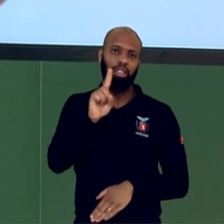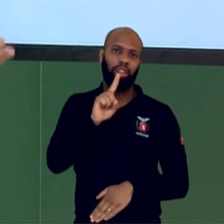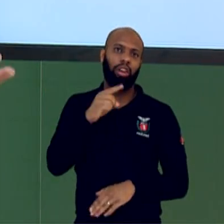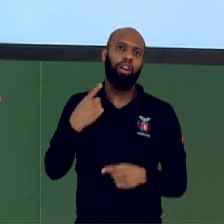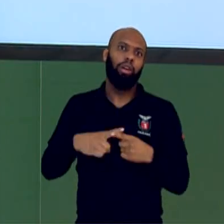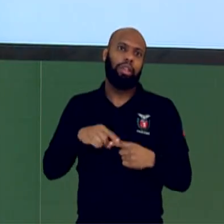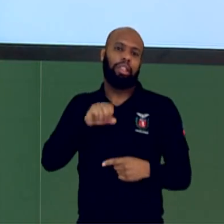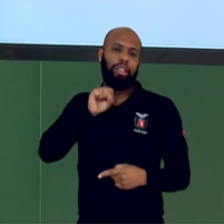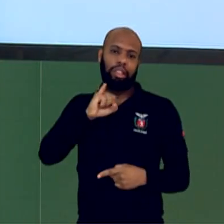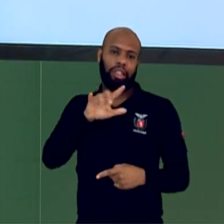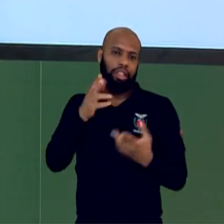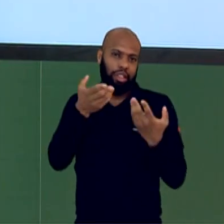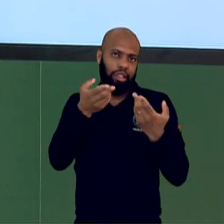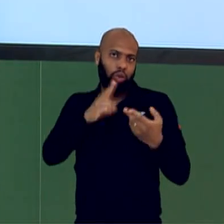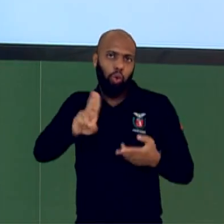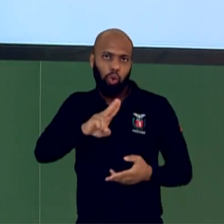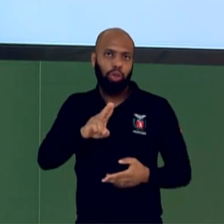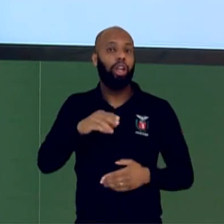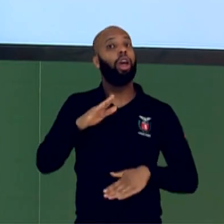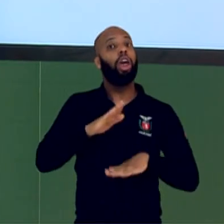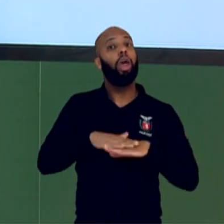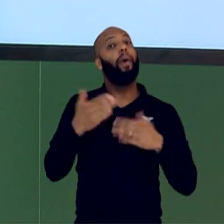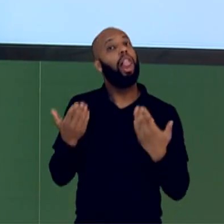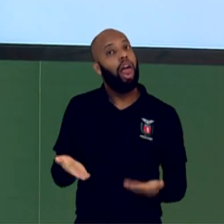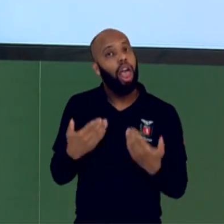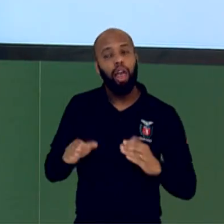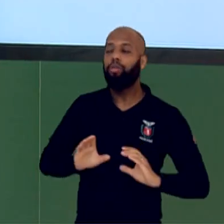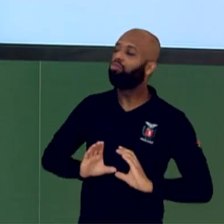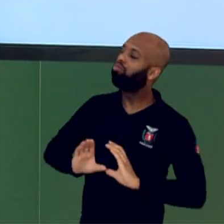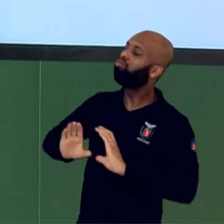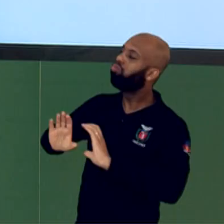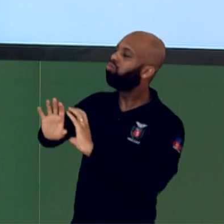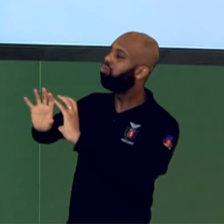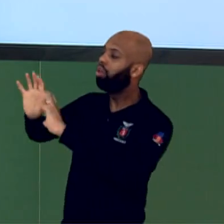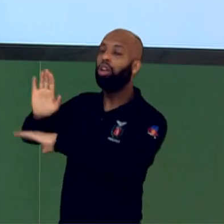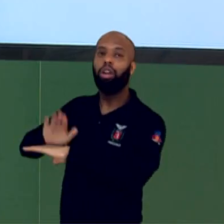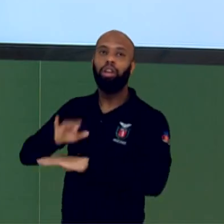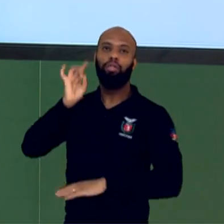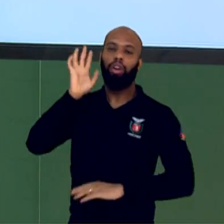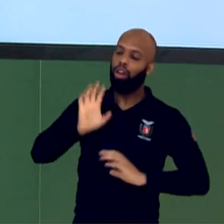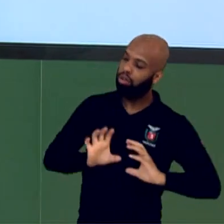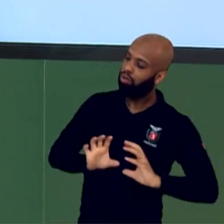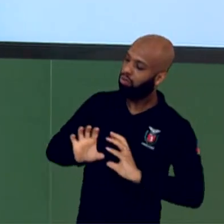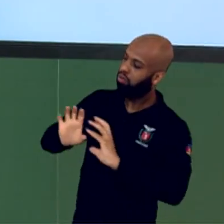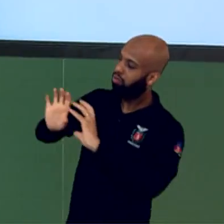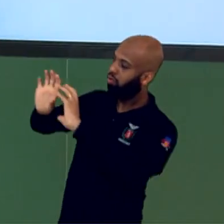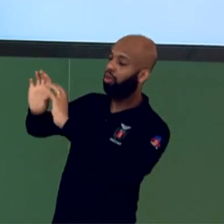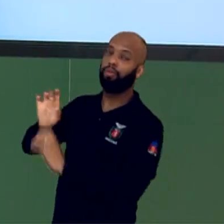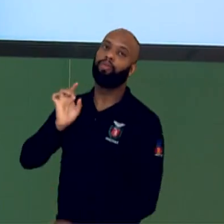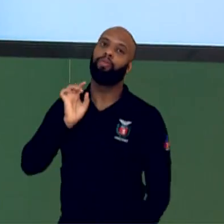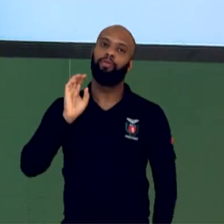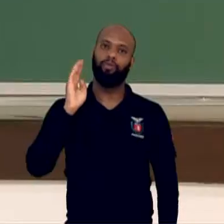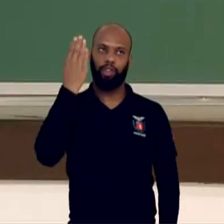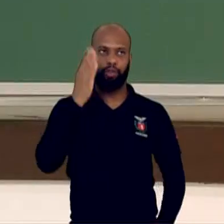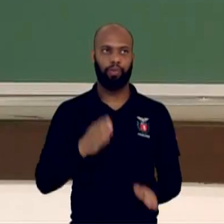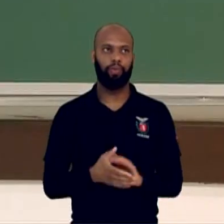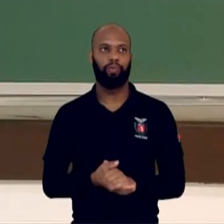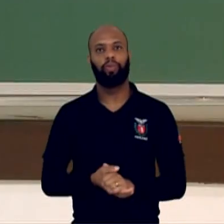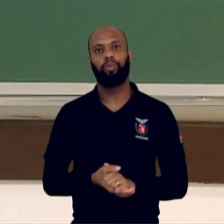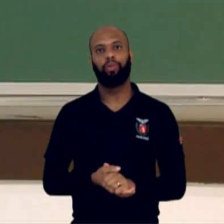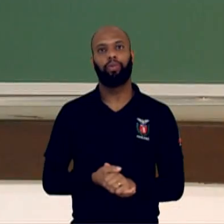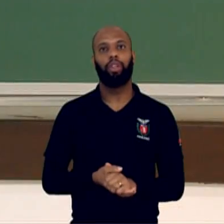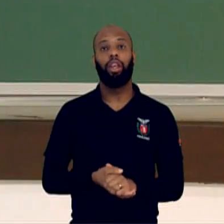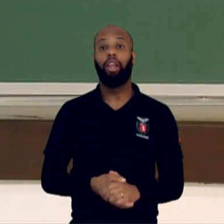ia usar o plano inclinado. Diminui o esforço. O esforço fica menor, fica mais fácil o seu trabalho. Então, falso.